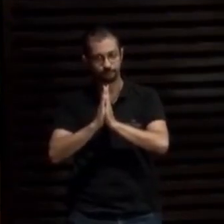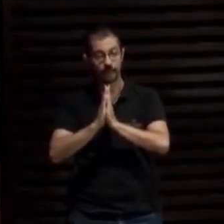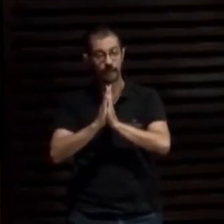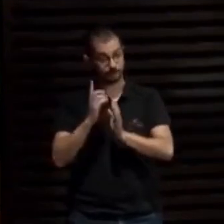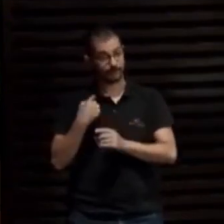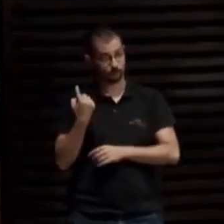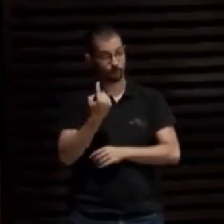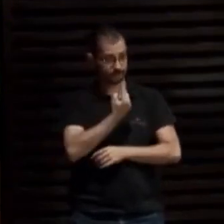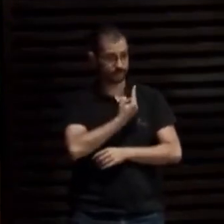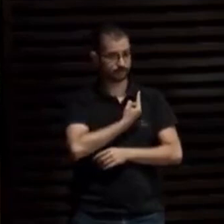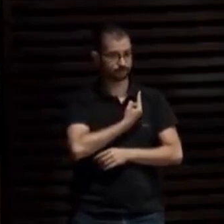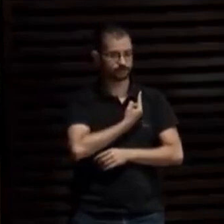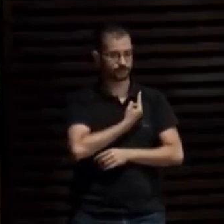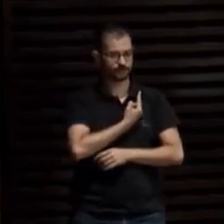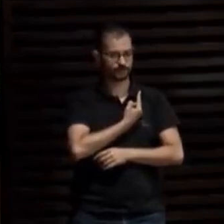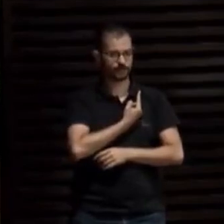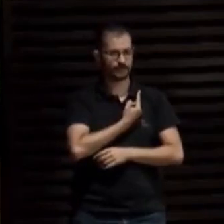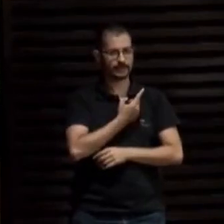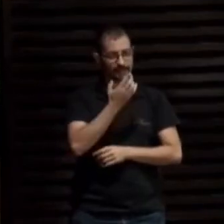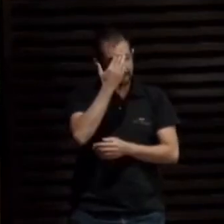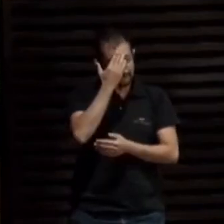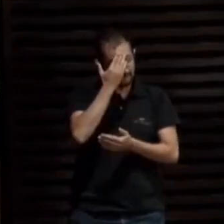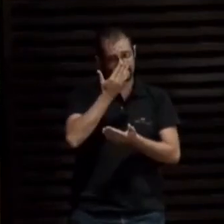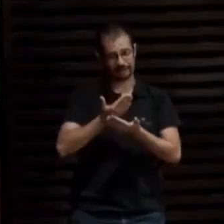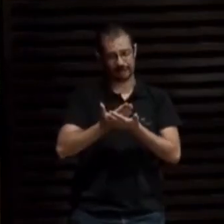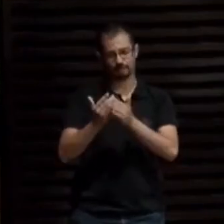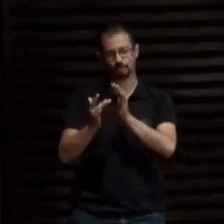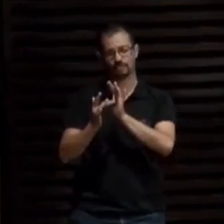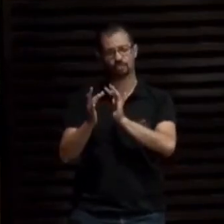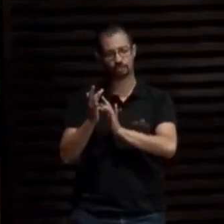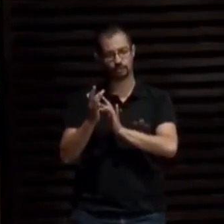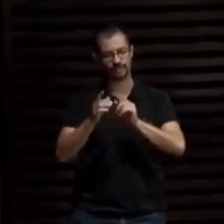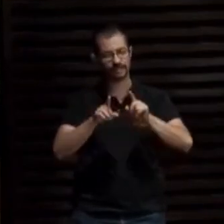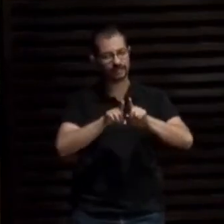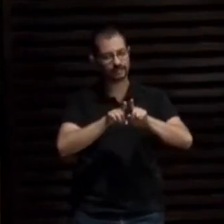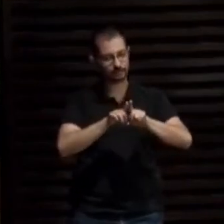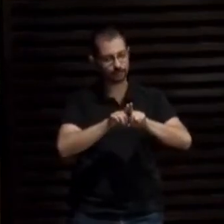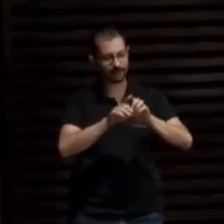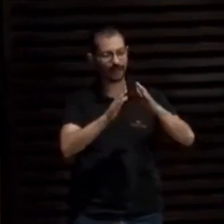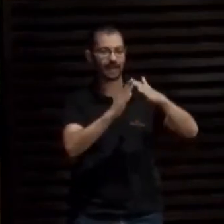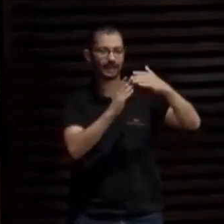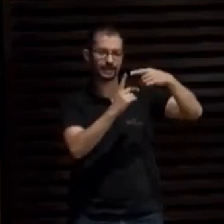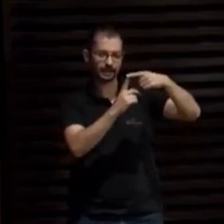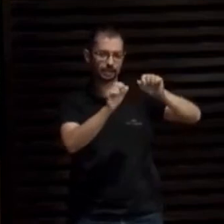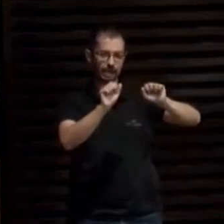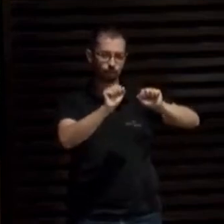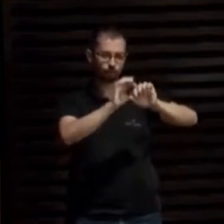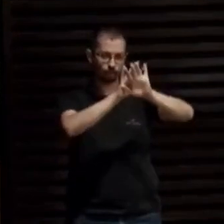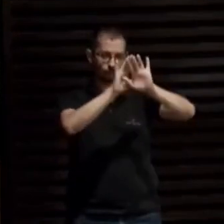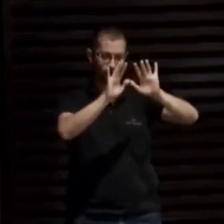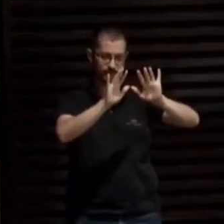nós, que viéssemos a crer, e a igreja gloriosa,